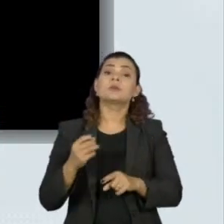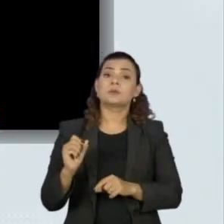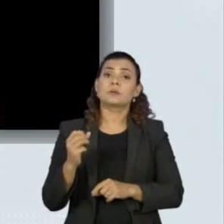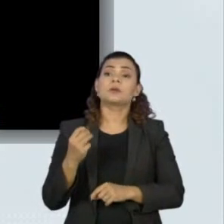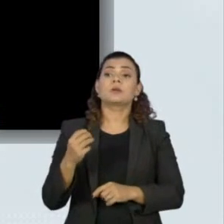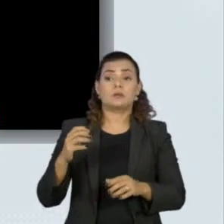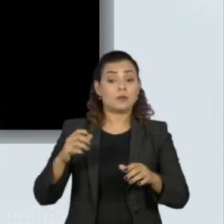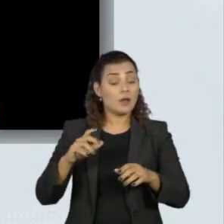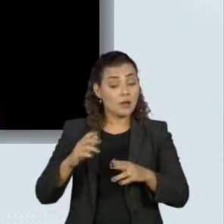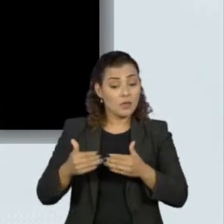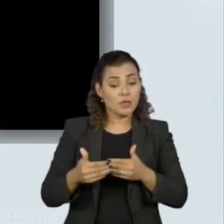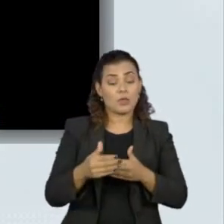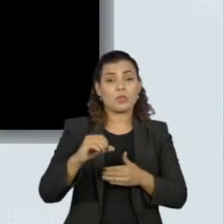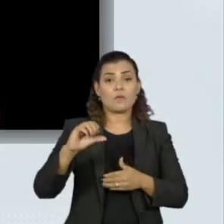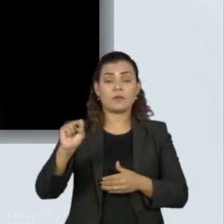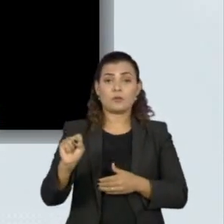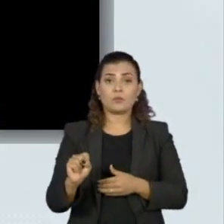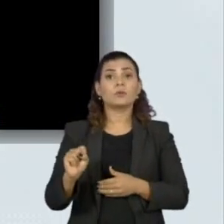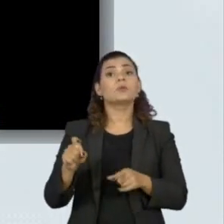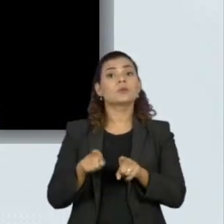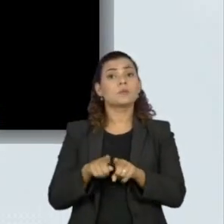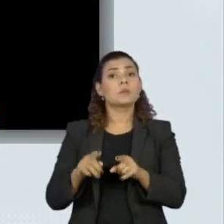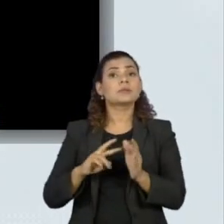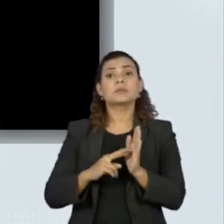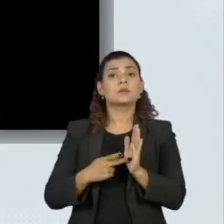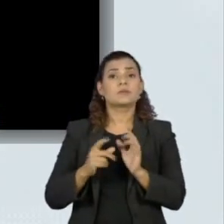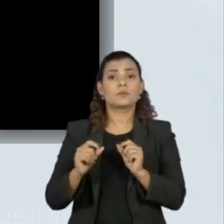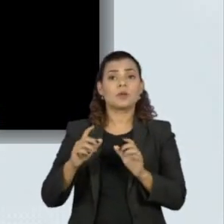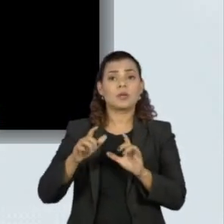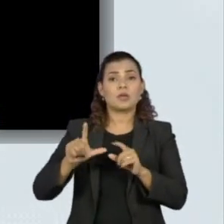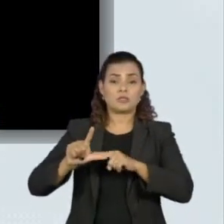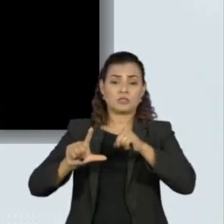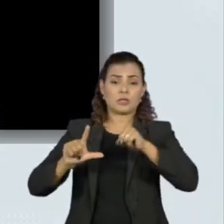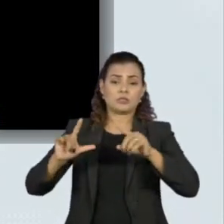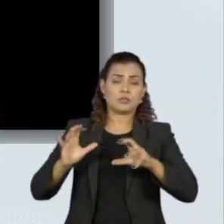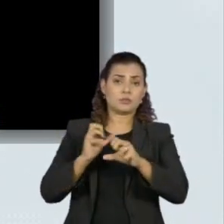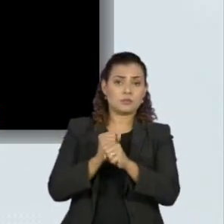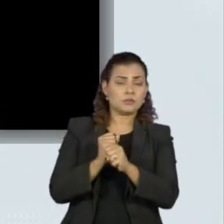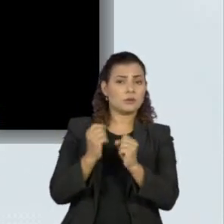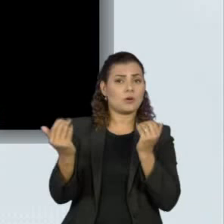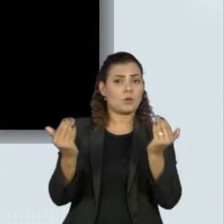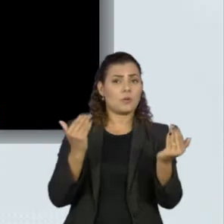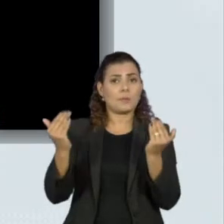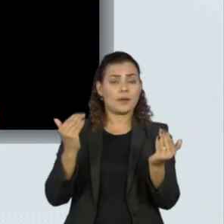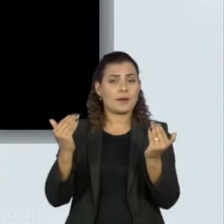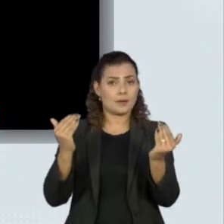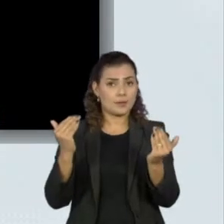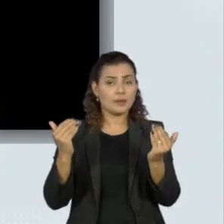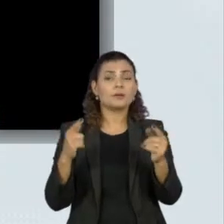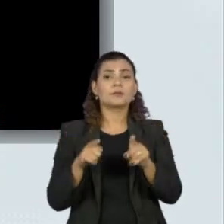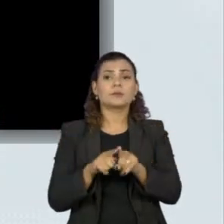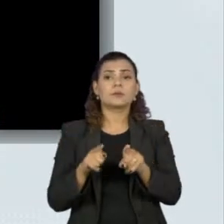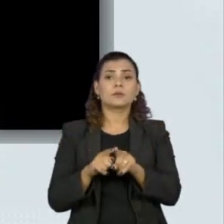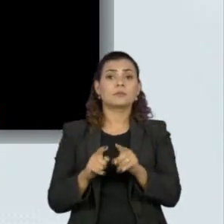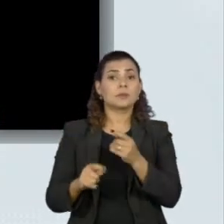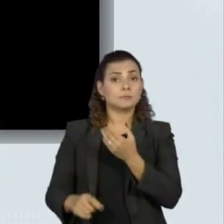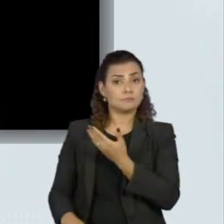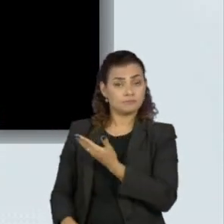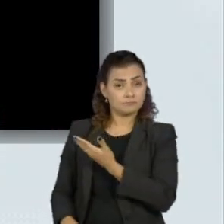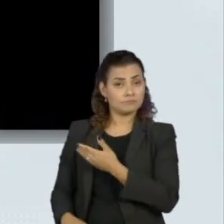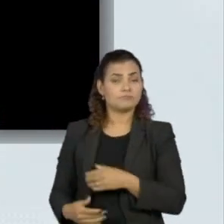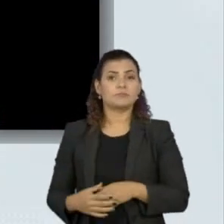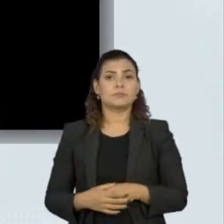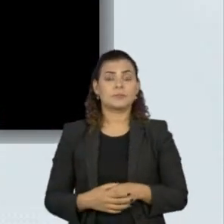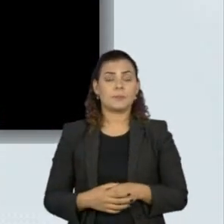a 61,98 e com uma significância estatística em relação ao valor de P.